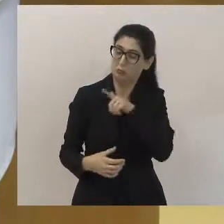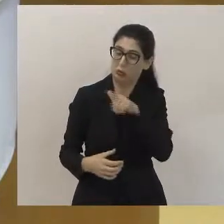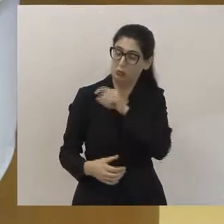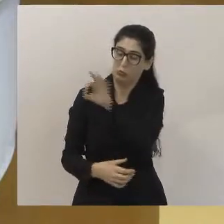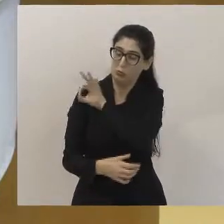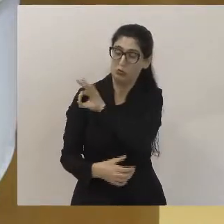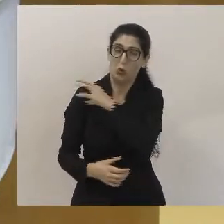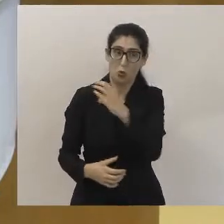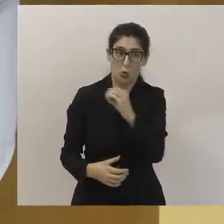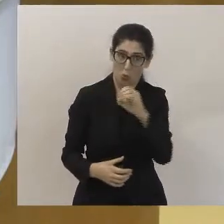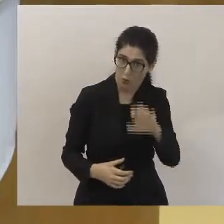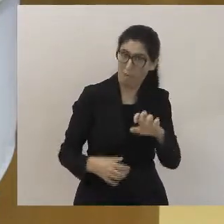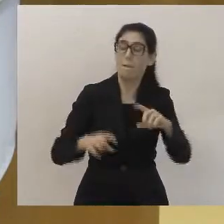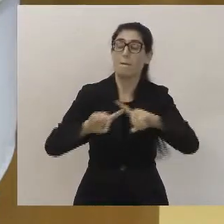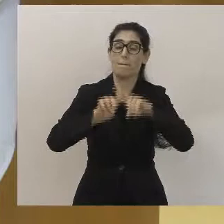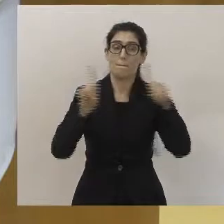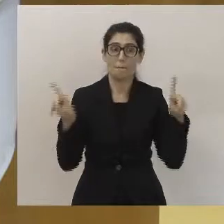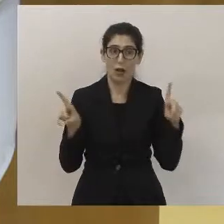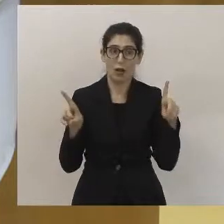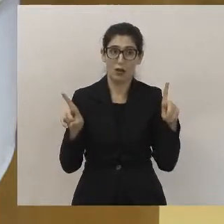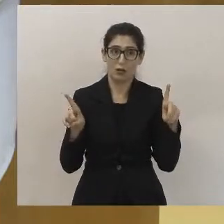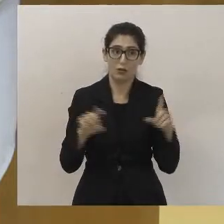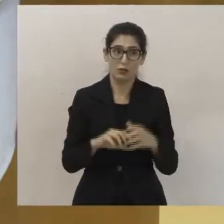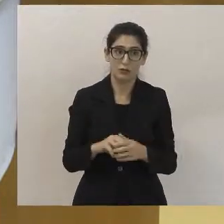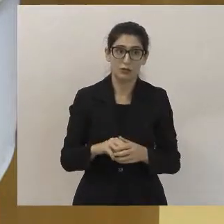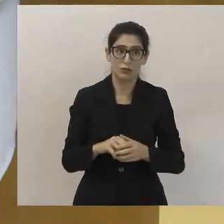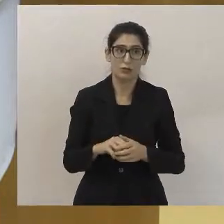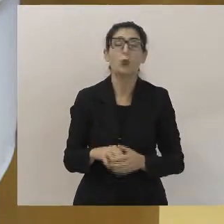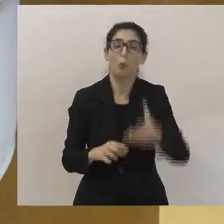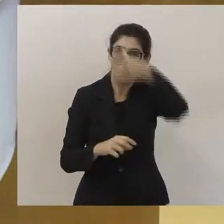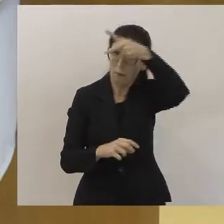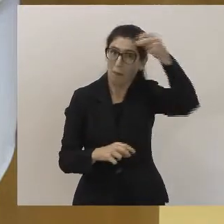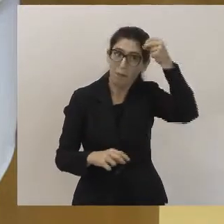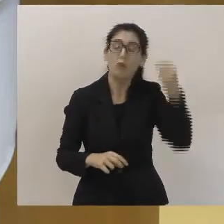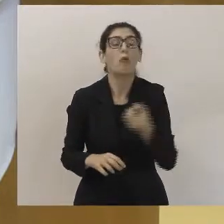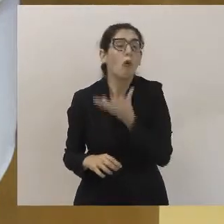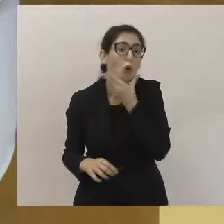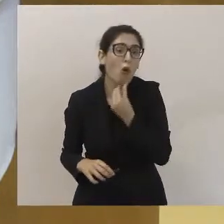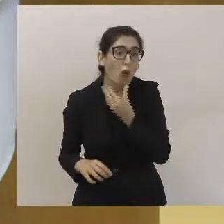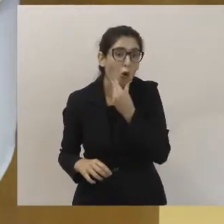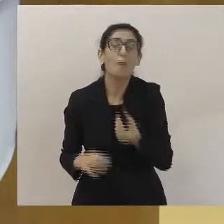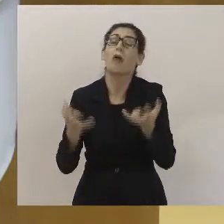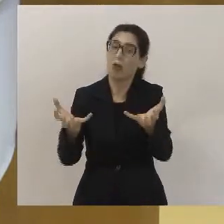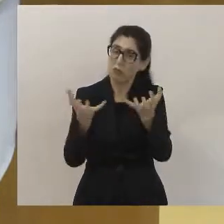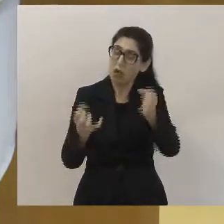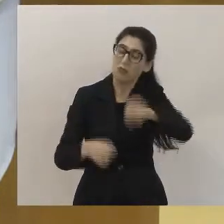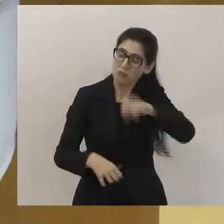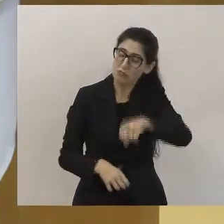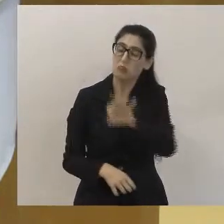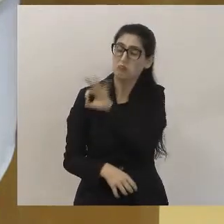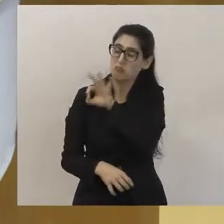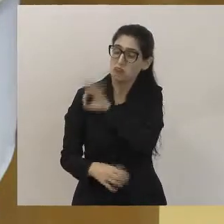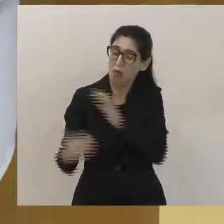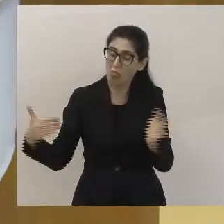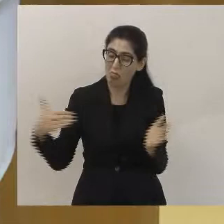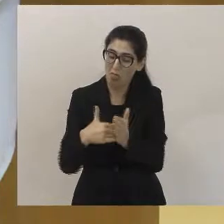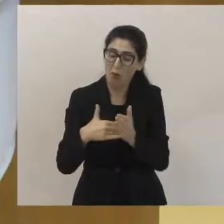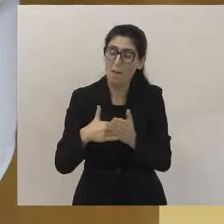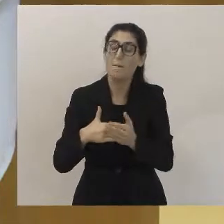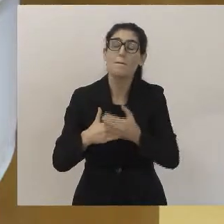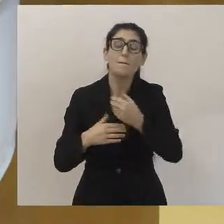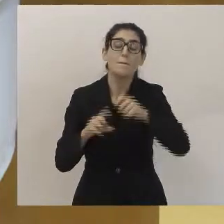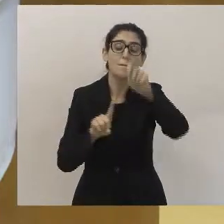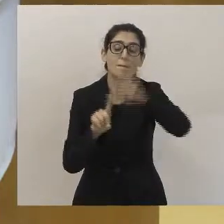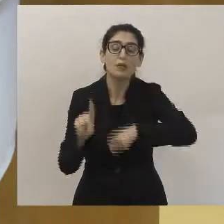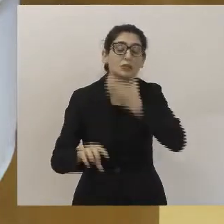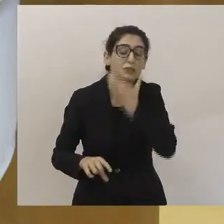a vontade de que seja é implantado até dezembro deste ano com